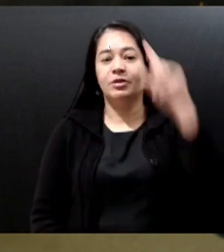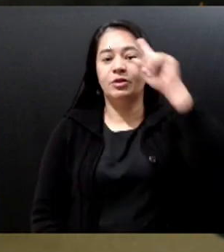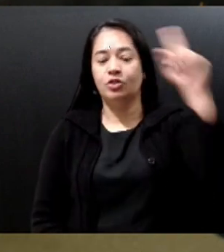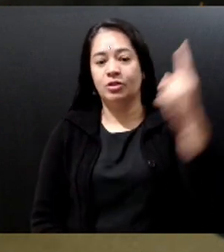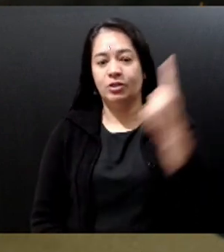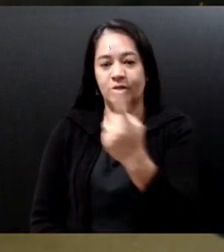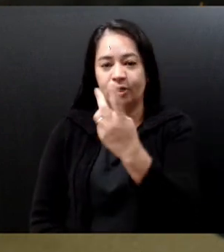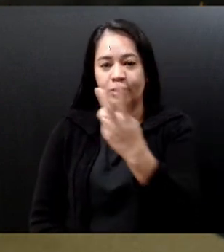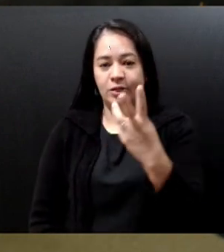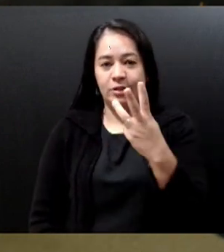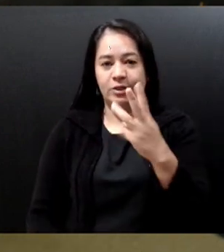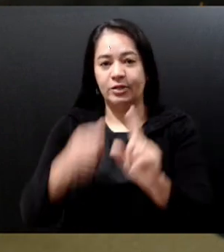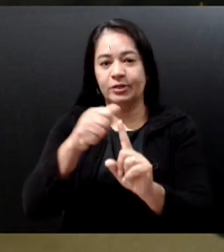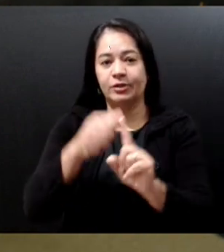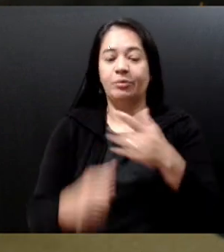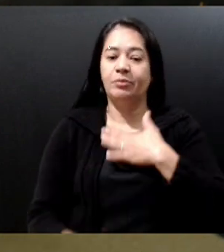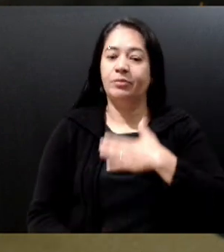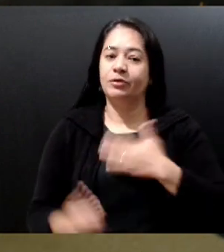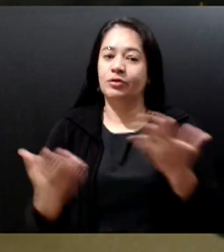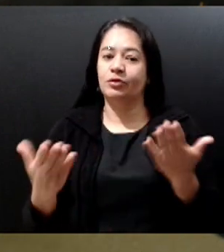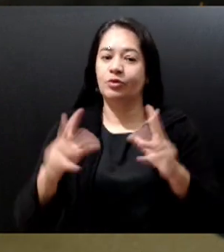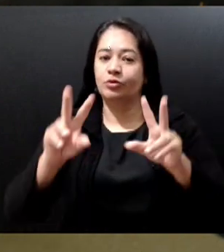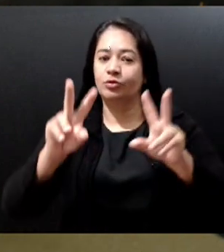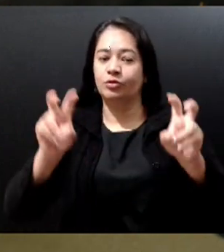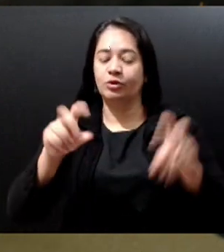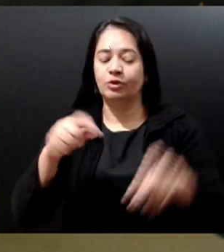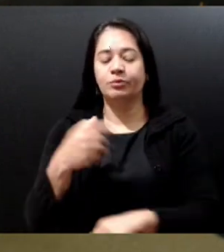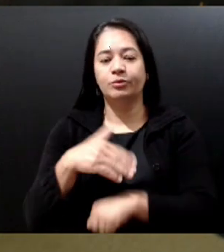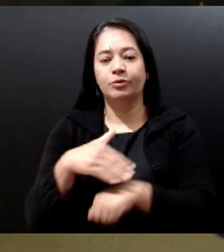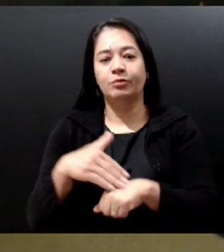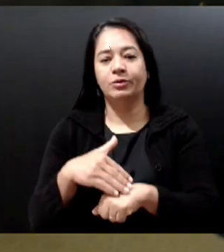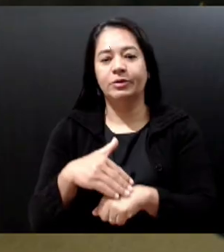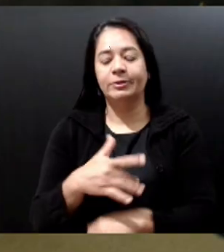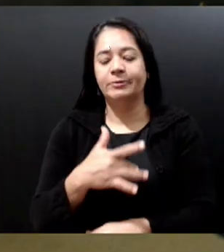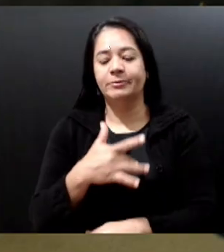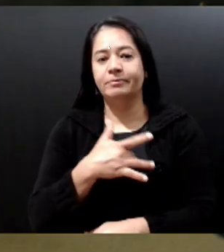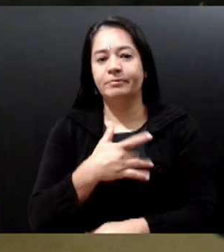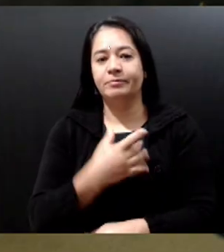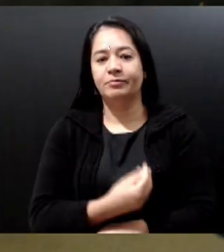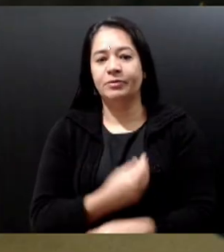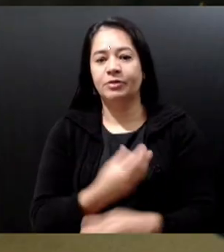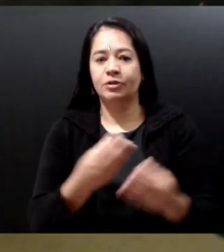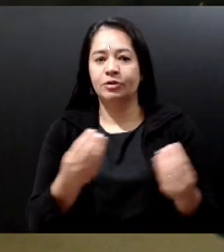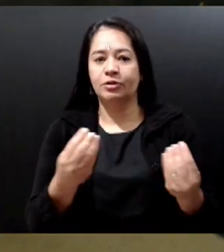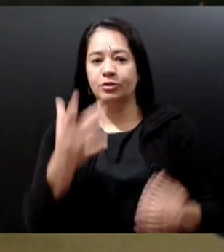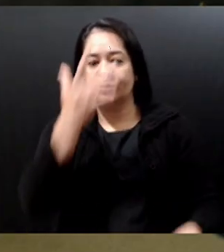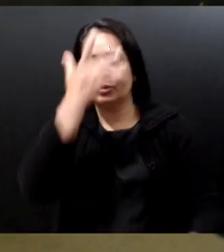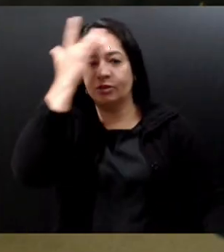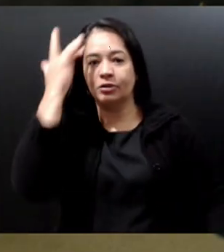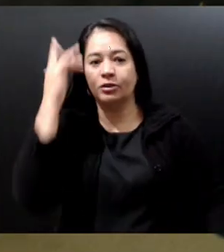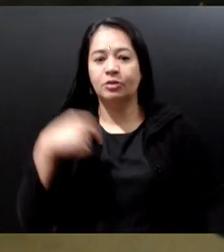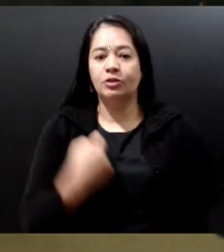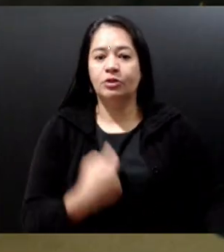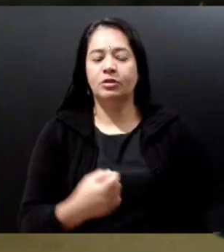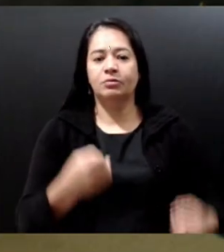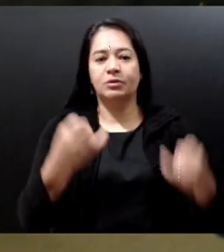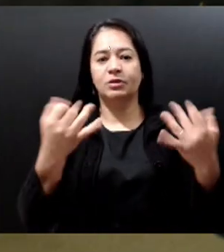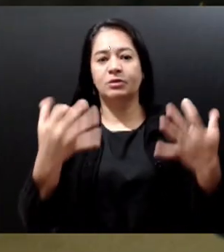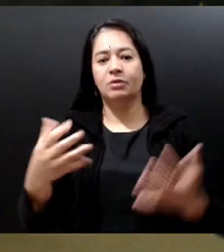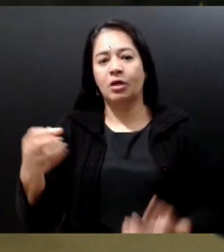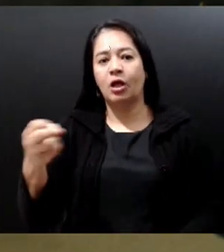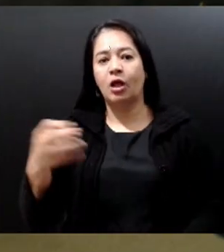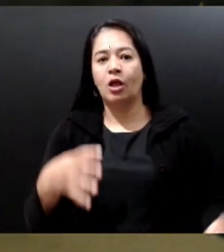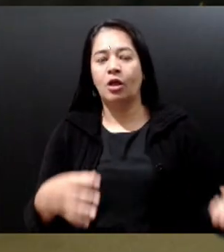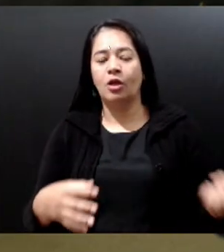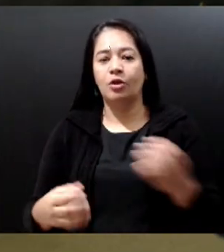um tema, gente, que toca a vida de muita gente, né? Nós vamos falar das novas formações e dinâmicas familiares.